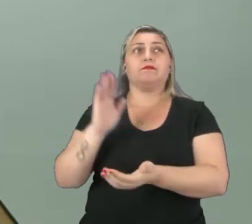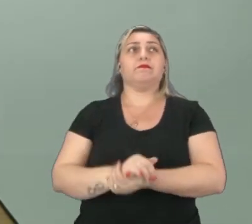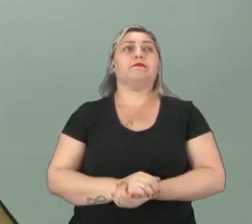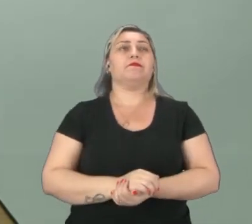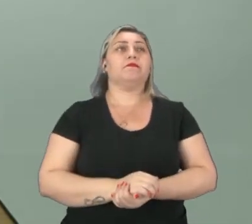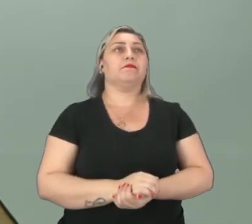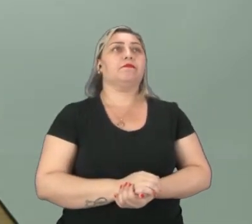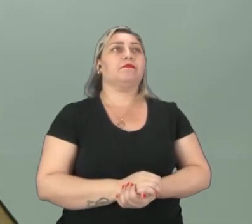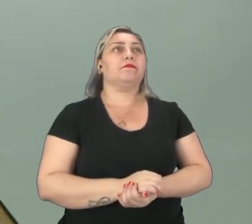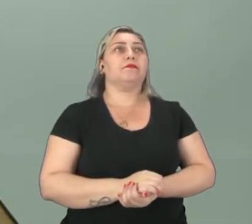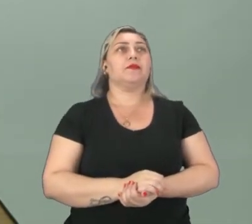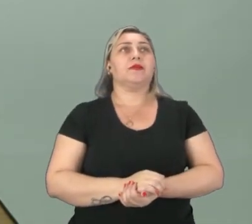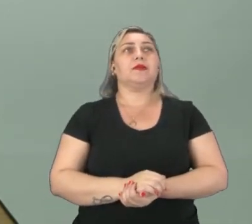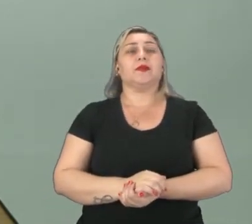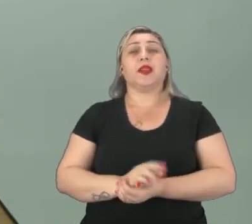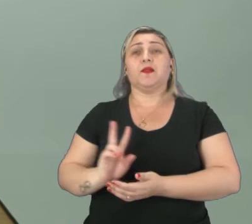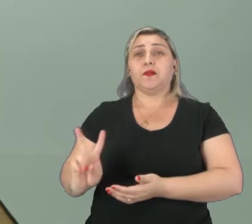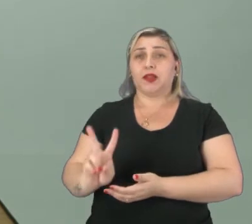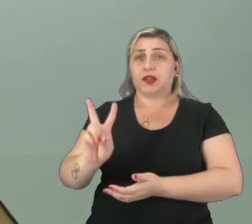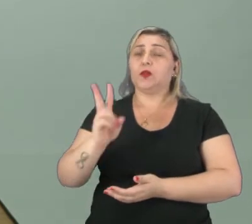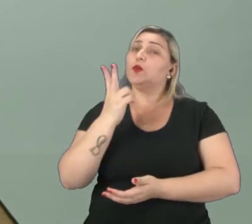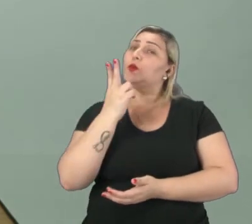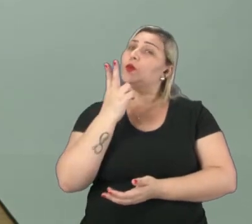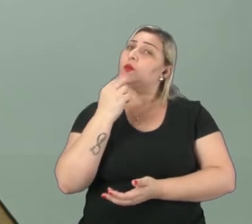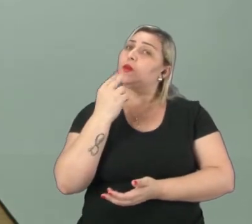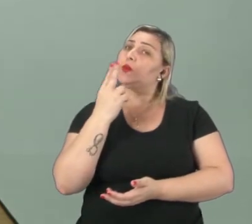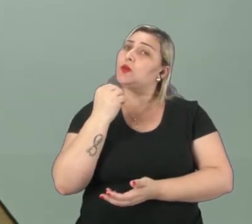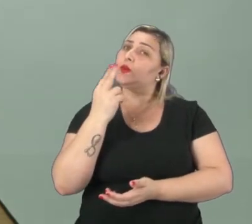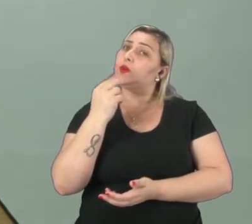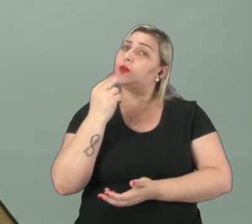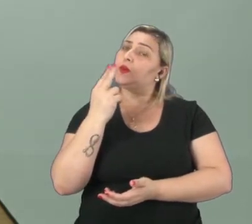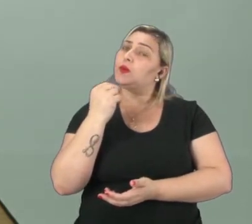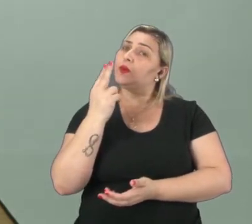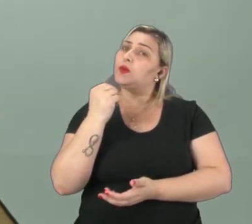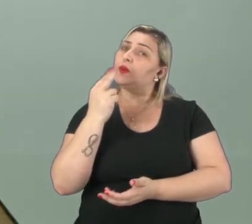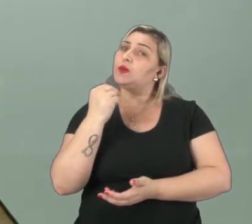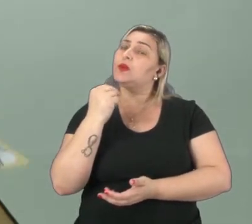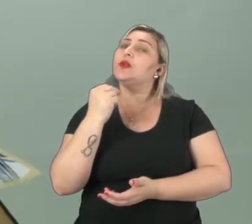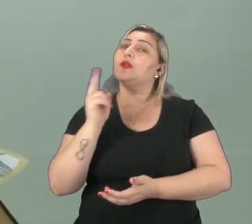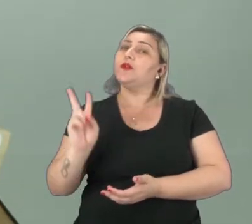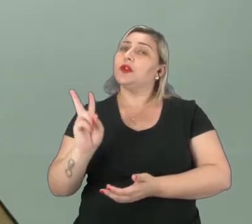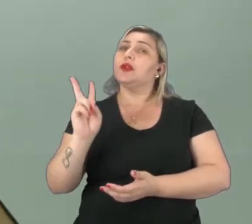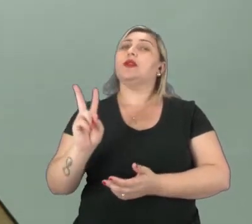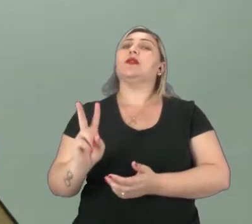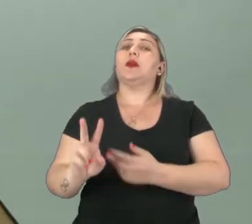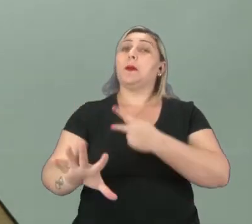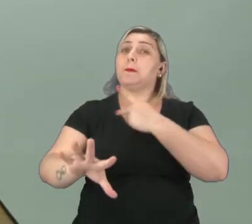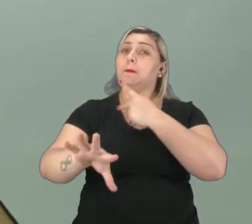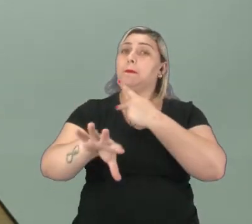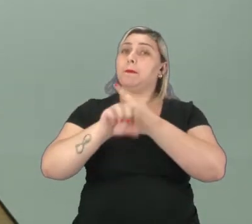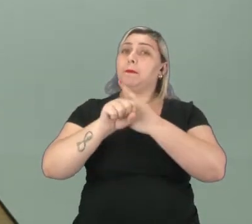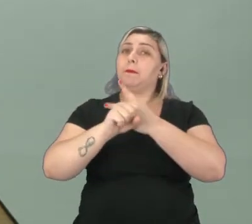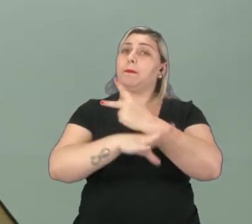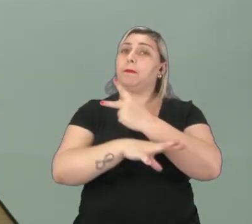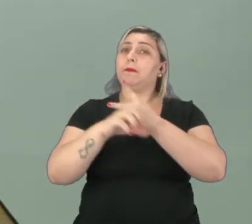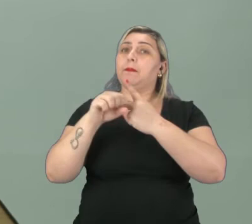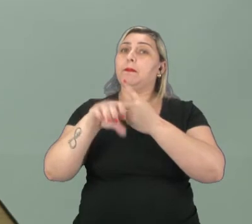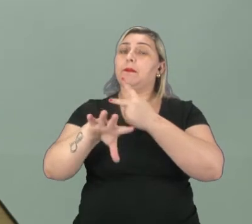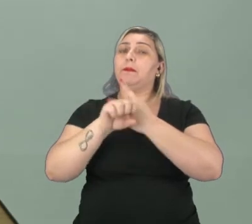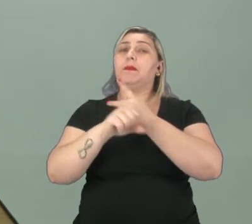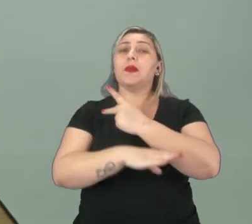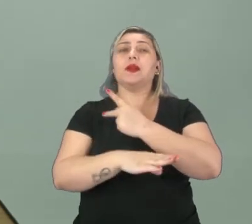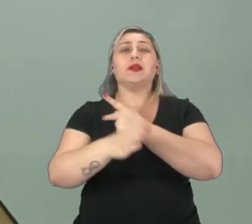muito nutritivo. Ele é tão nutritivo que, como que ele foi criado? Na época